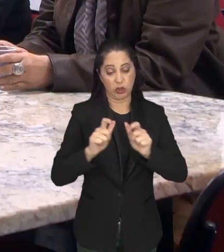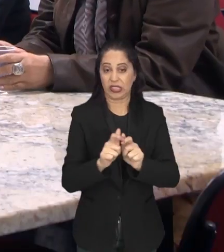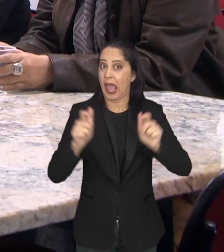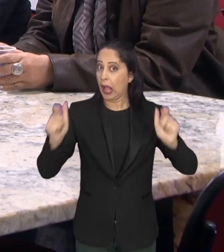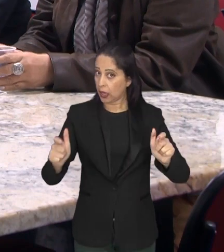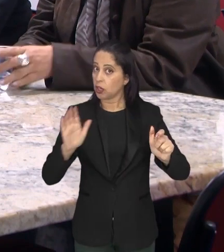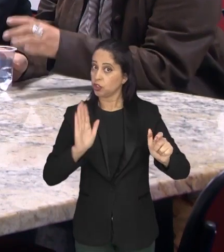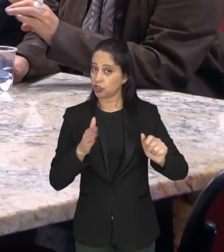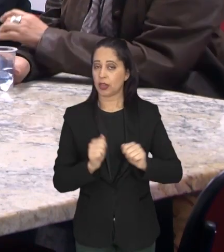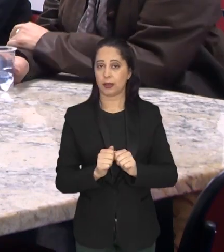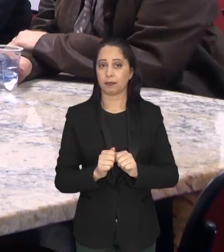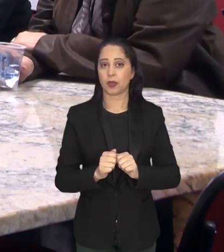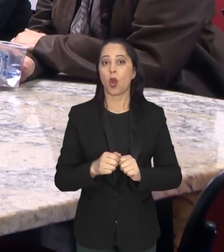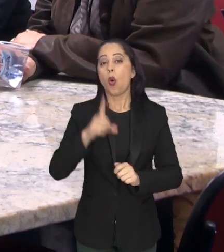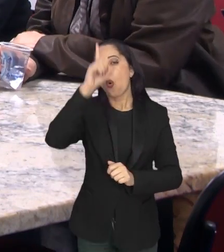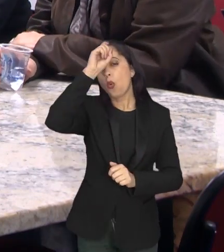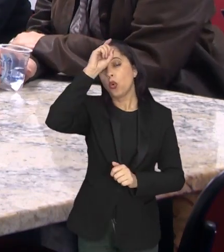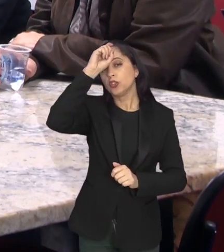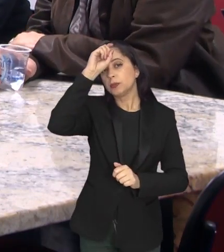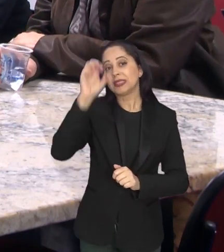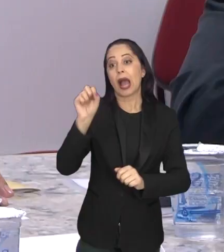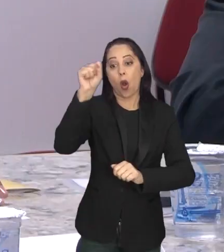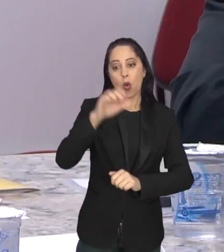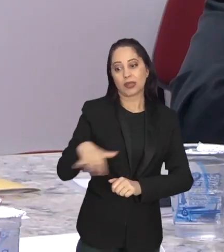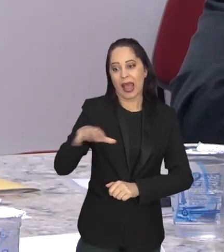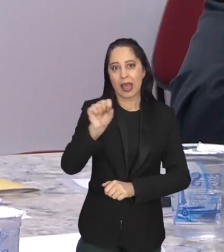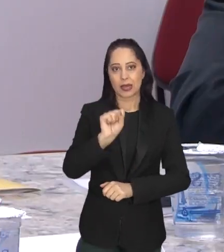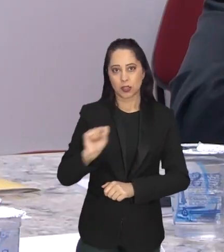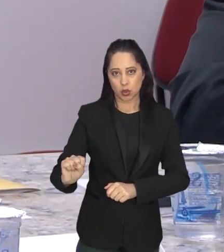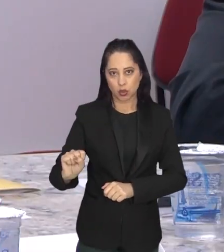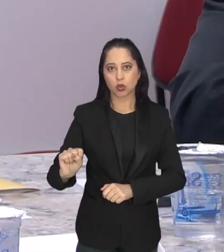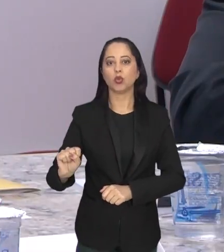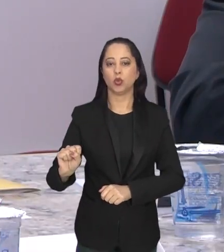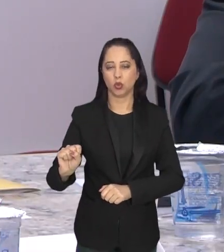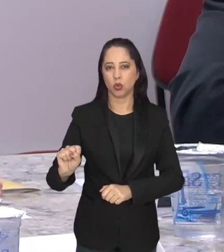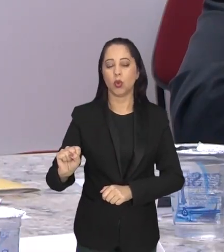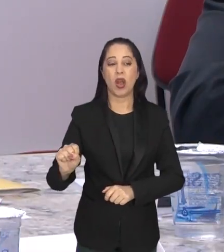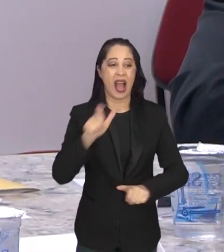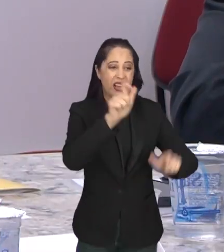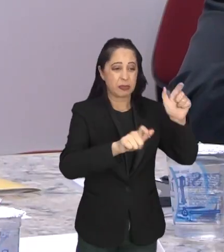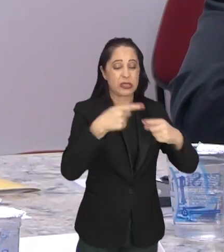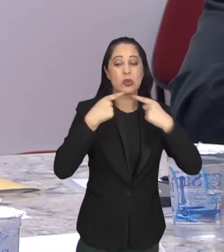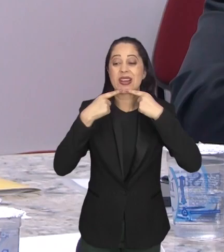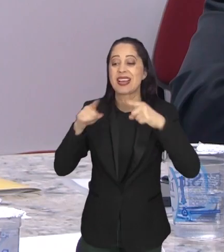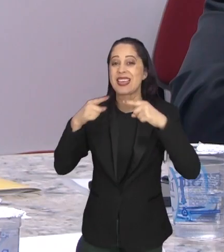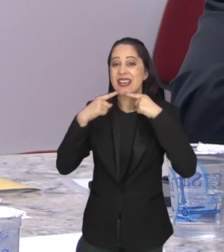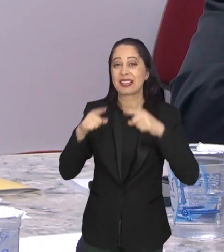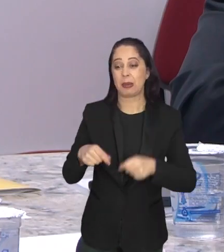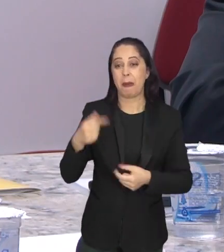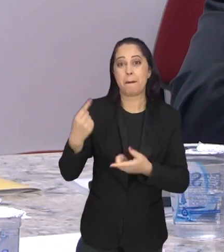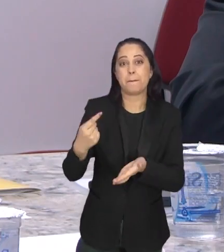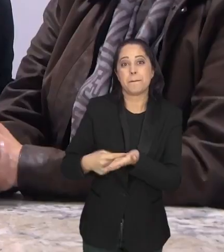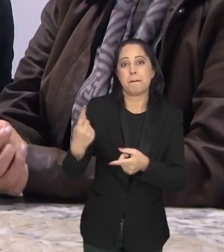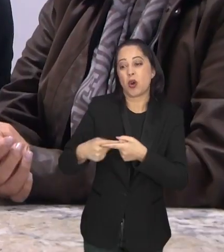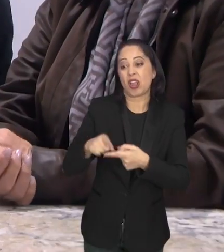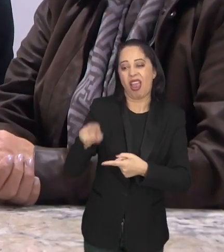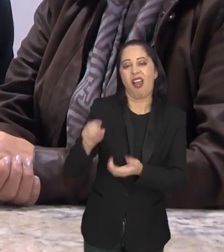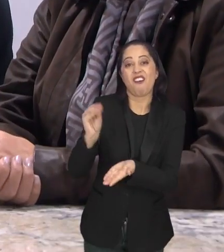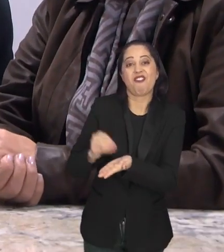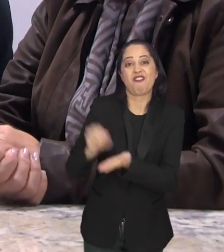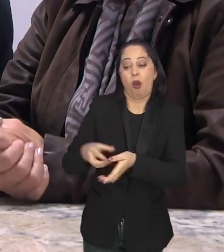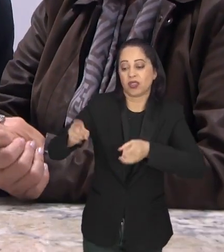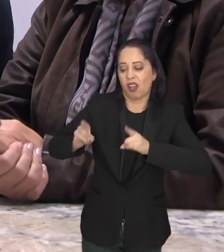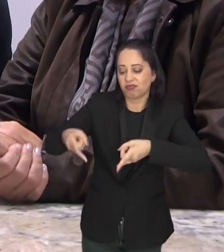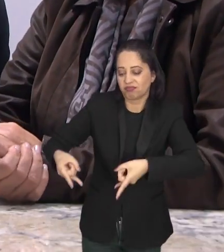dos destaques foi o Hospital de Clínica Sul, que, segundo os vereadores, tem sido alvo de muitas reclamações. O porta-voz